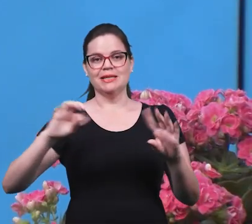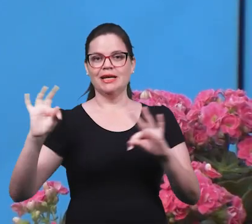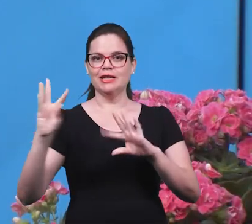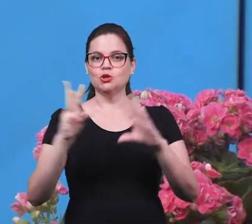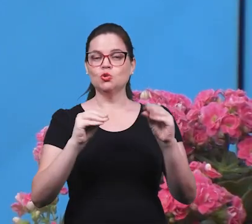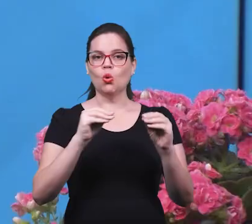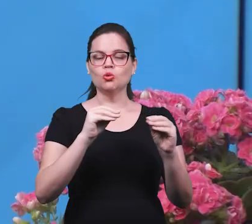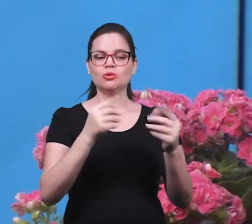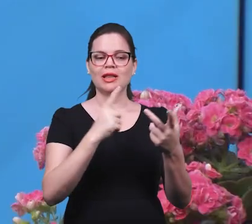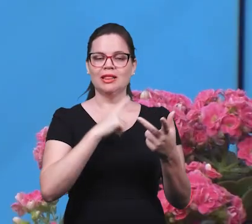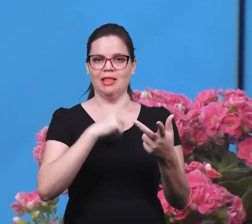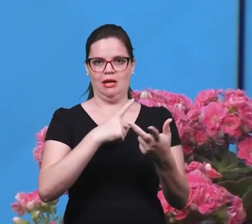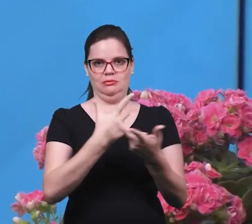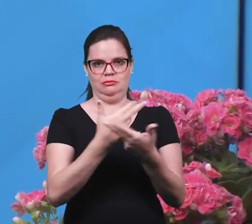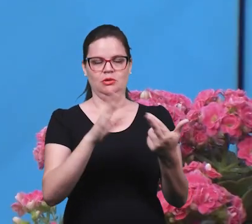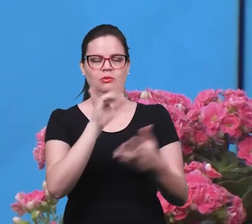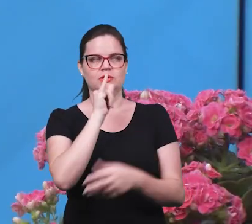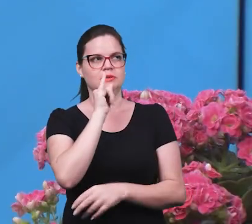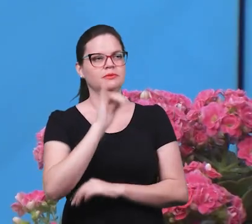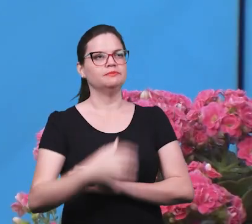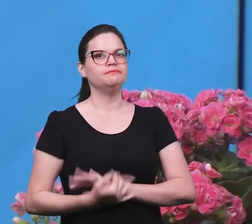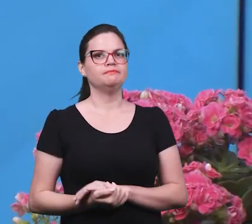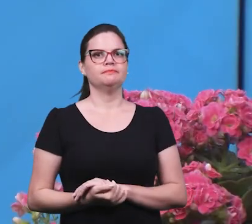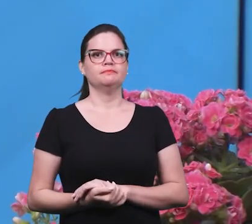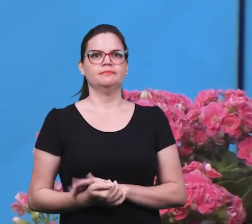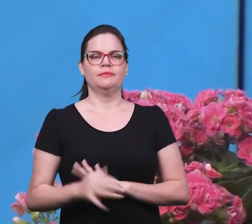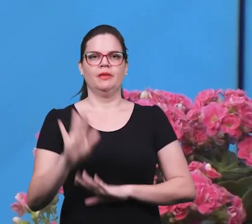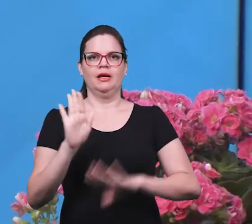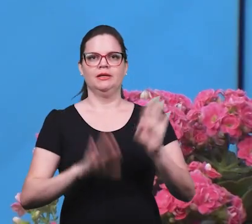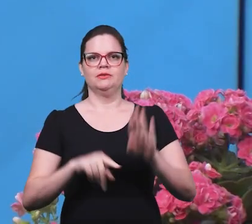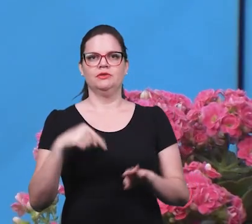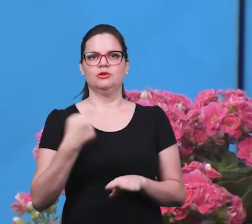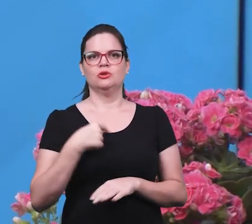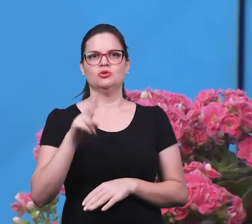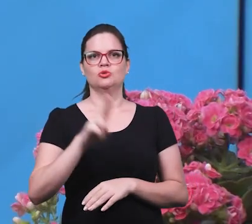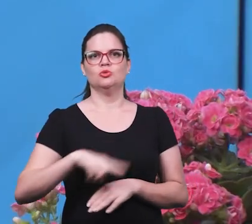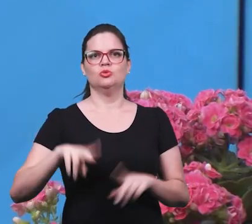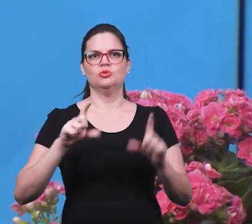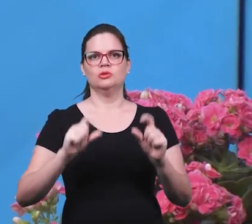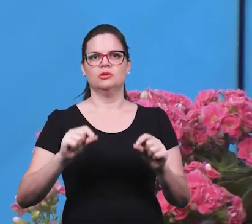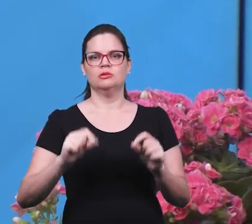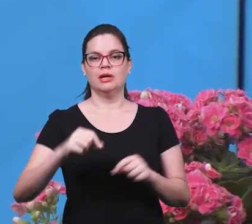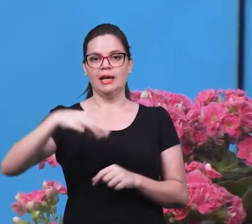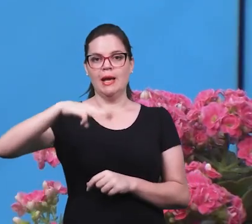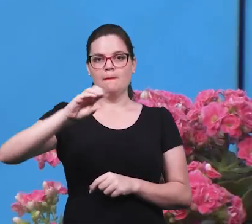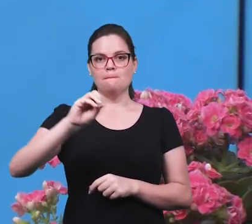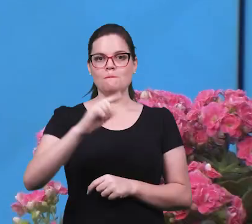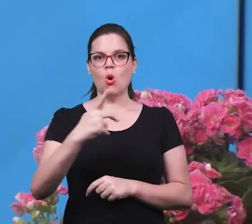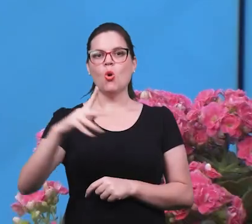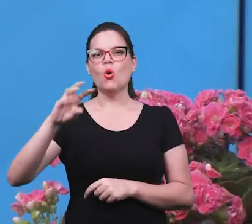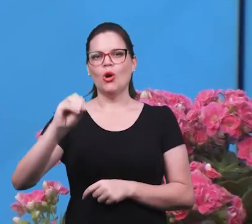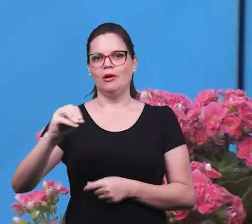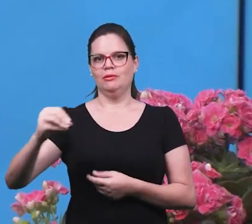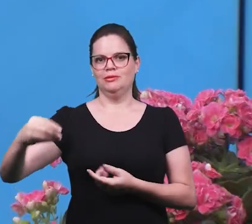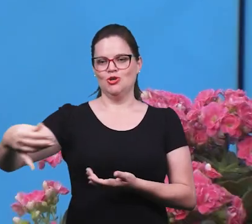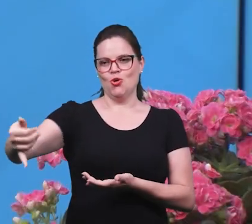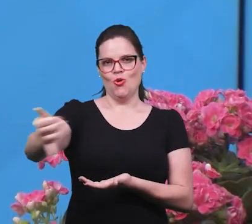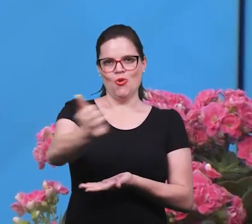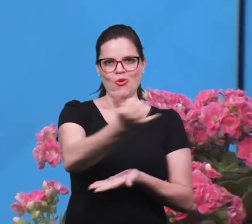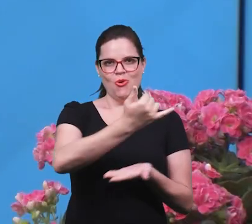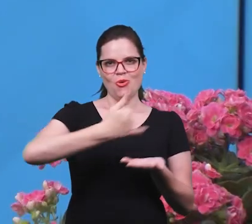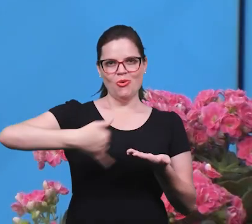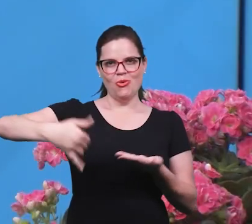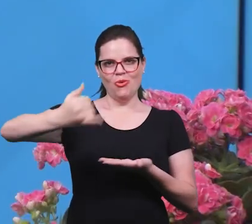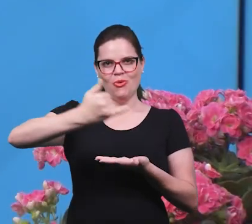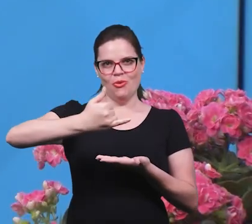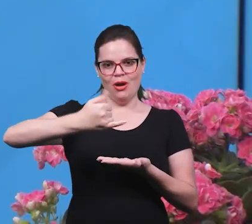também. Por exemplo, às vezes a gente usa molho para temperar e aquele molho tem